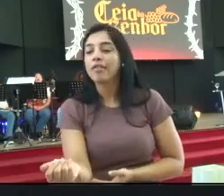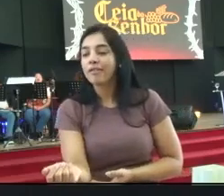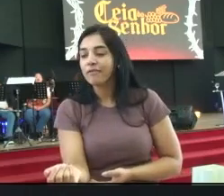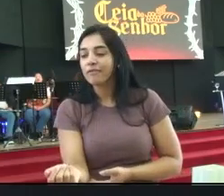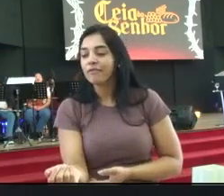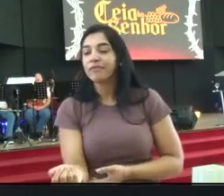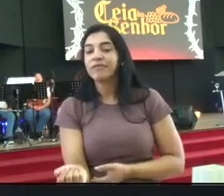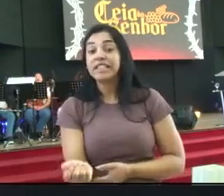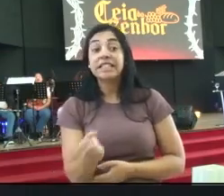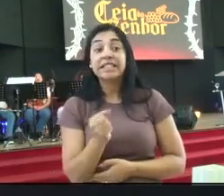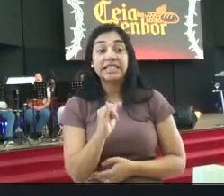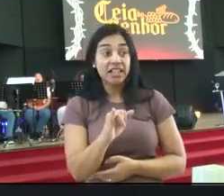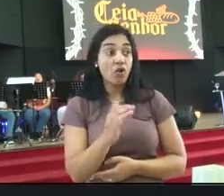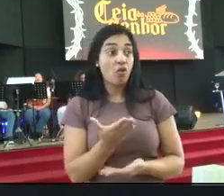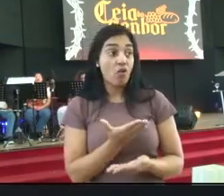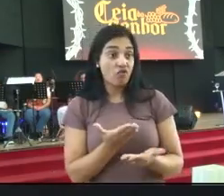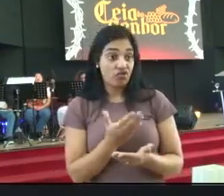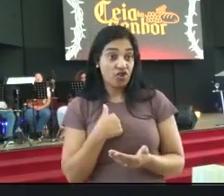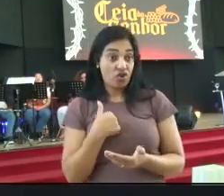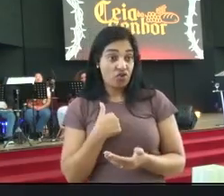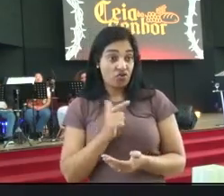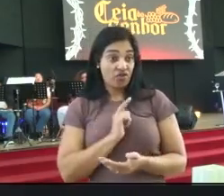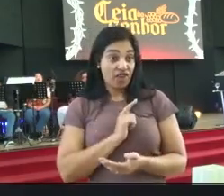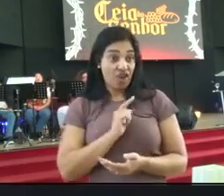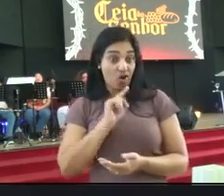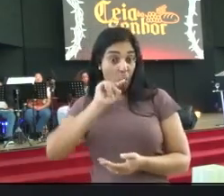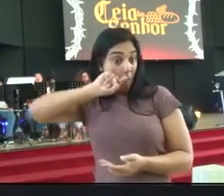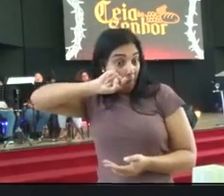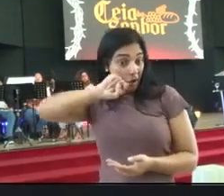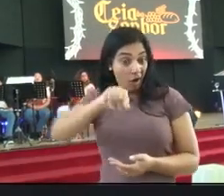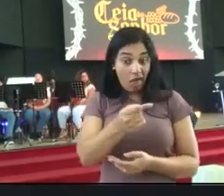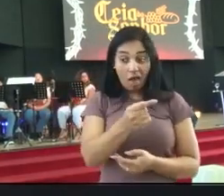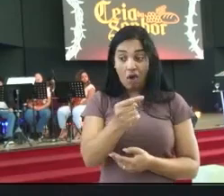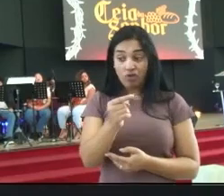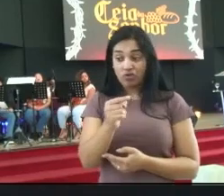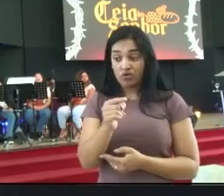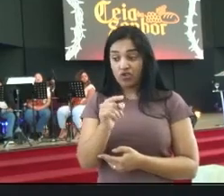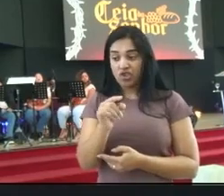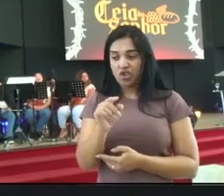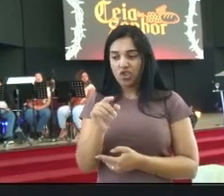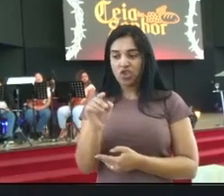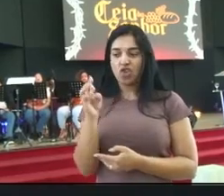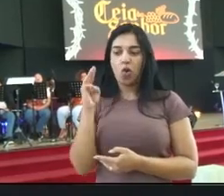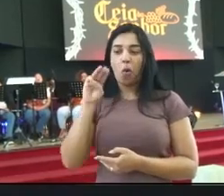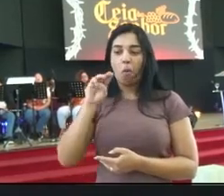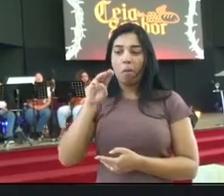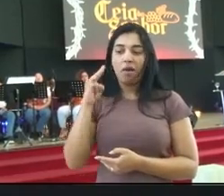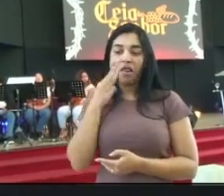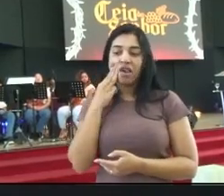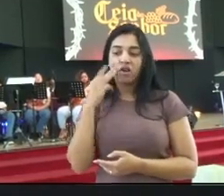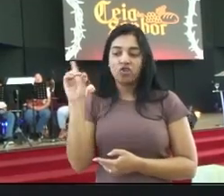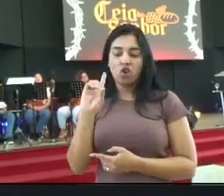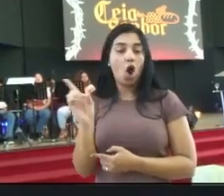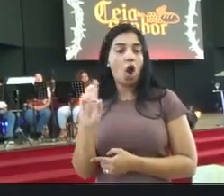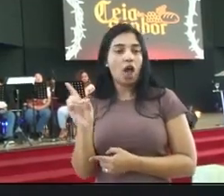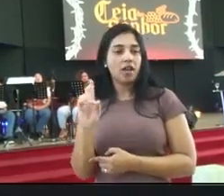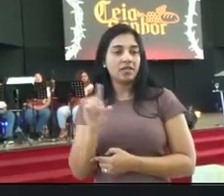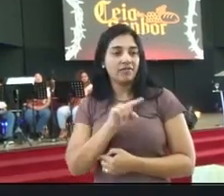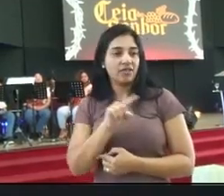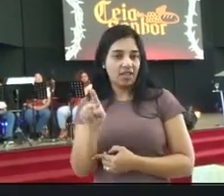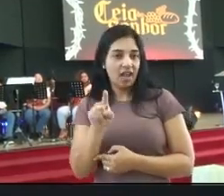Se eu te desse hoje $1 milhão pelo seu coração, quantos recebe essa